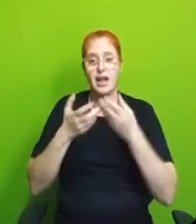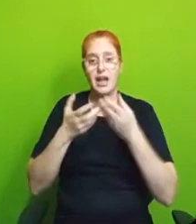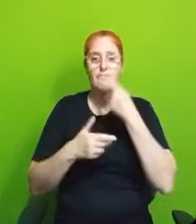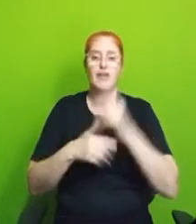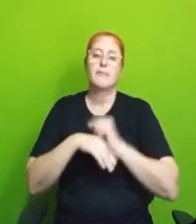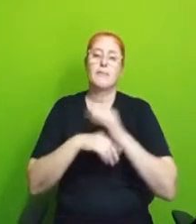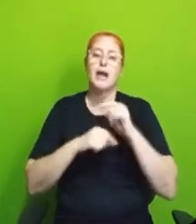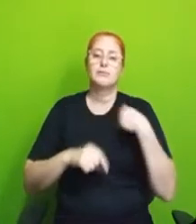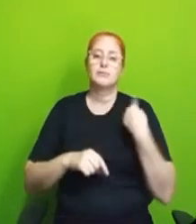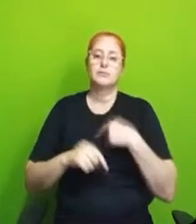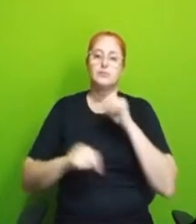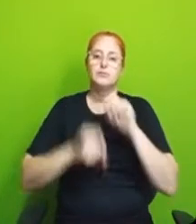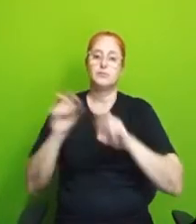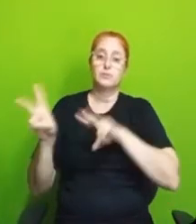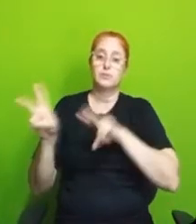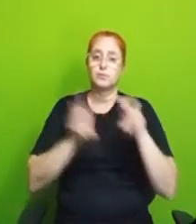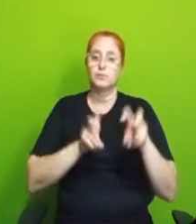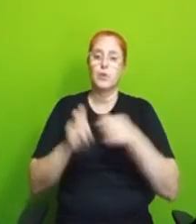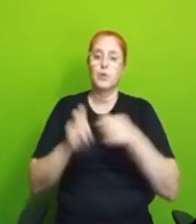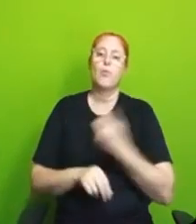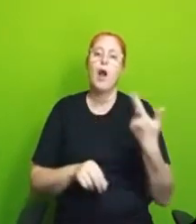gente sobre quais foram